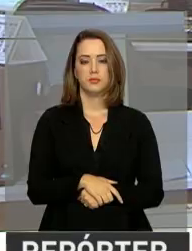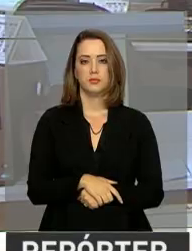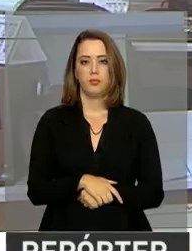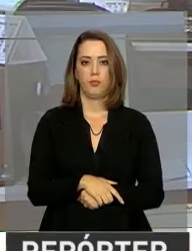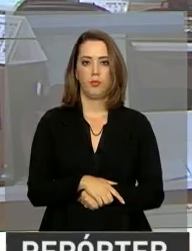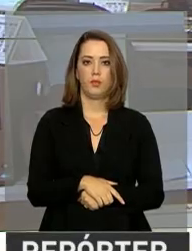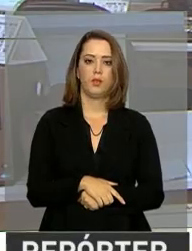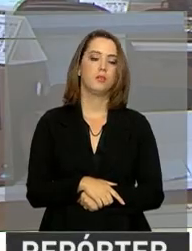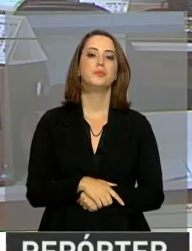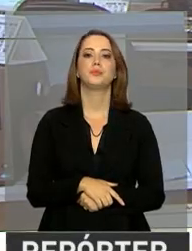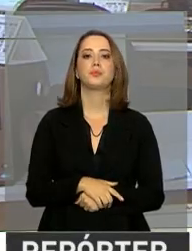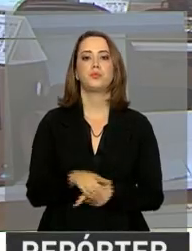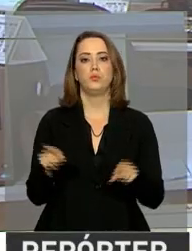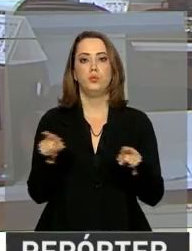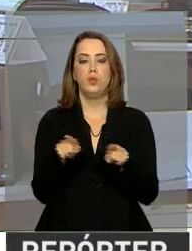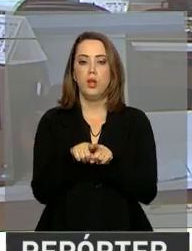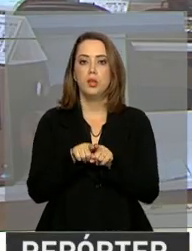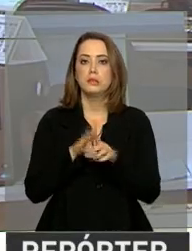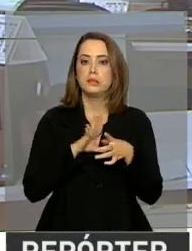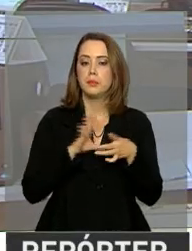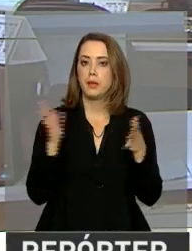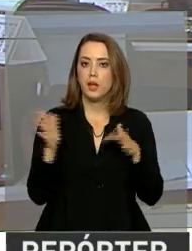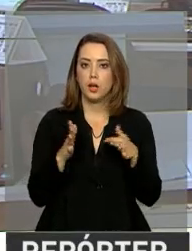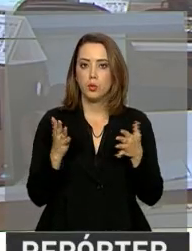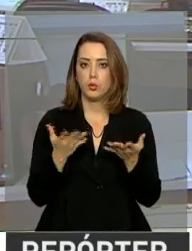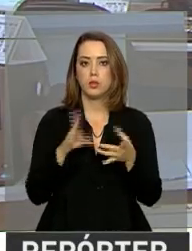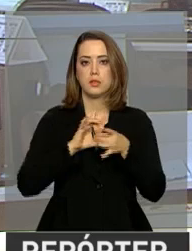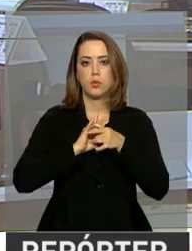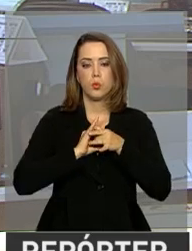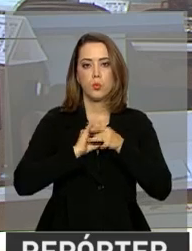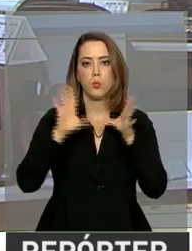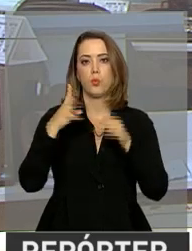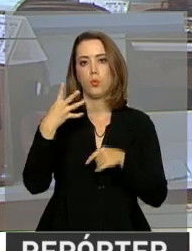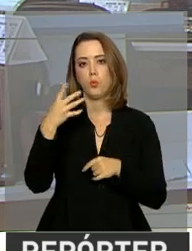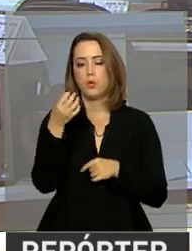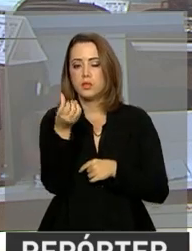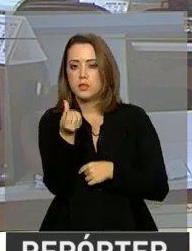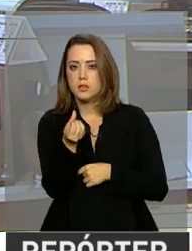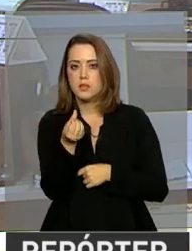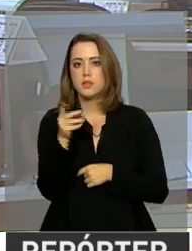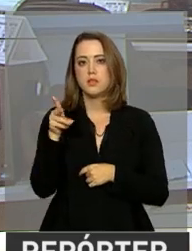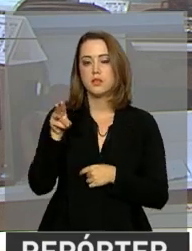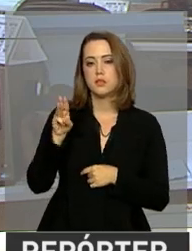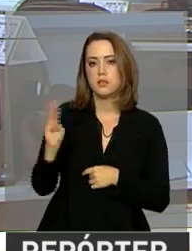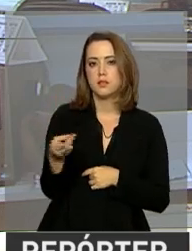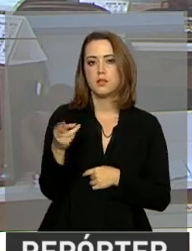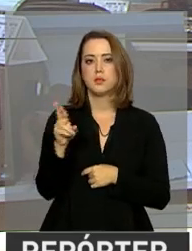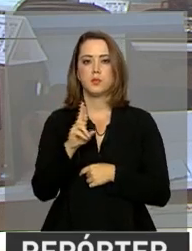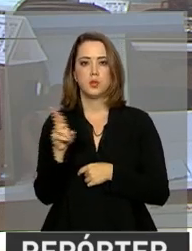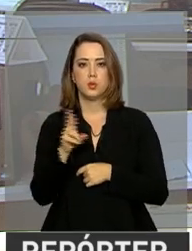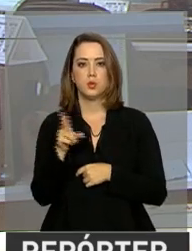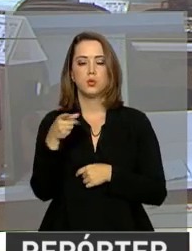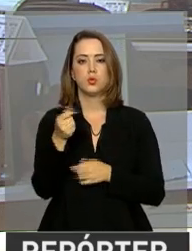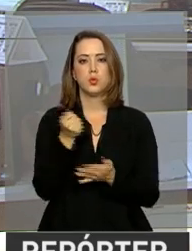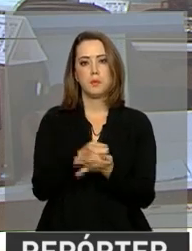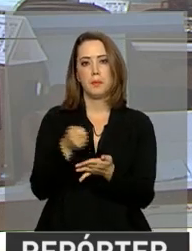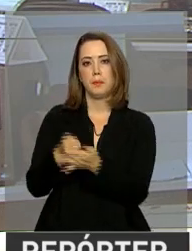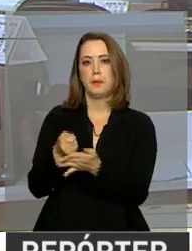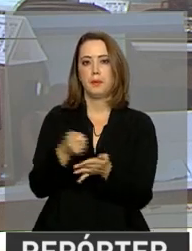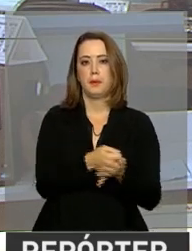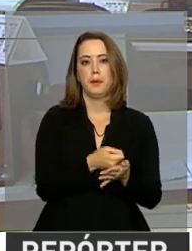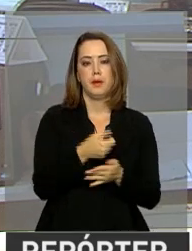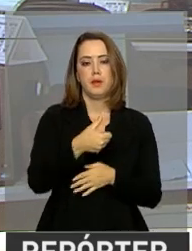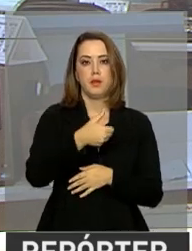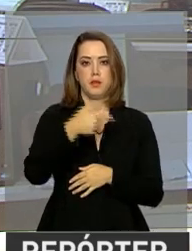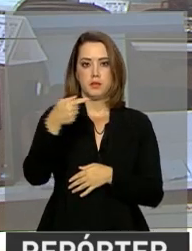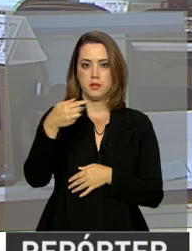sisu.mec.gov.br. E foram liberadas quase 46 milhões de reais para o pagamento de mais de 78